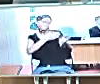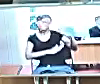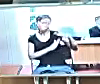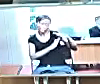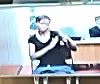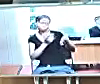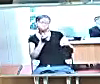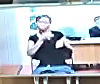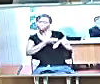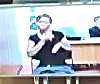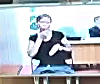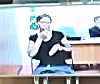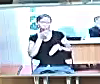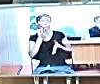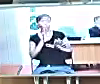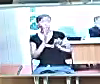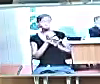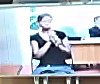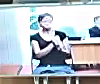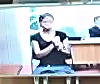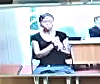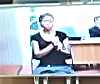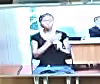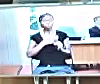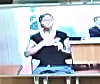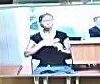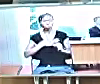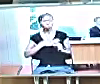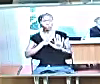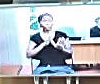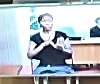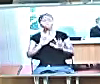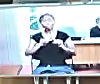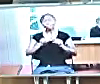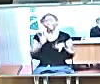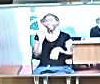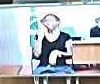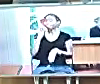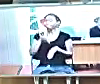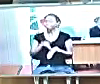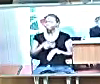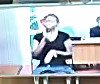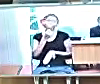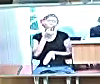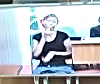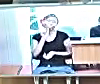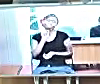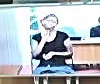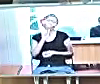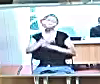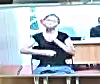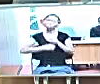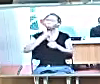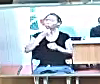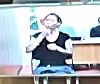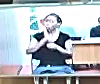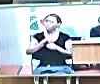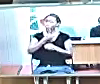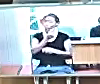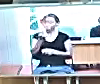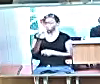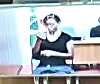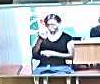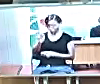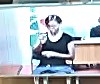contas e é uma realidade também que a gente tem infelizmente que para o ano de 2018